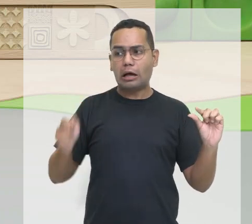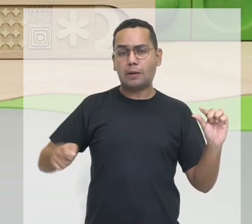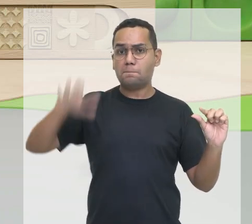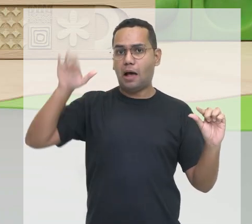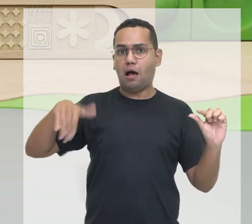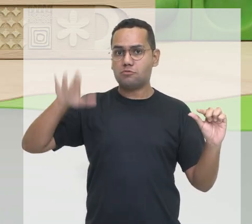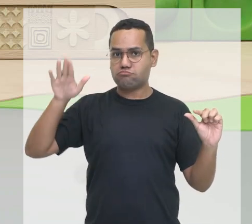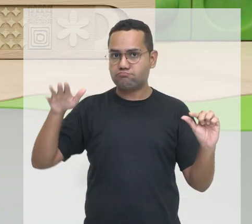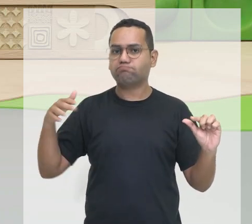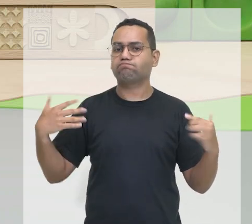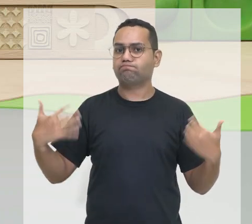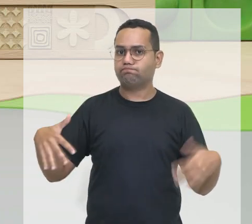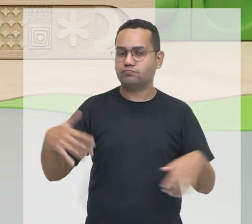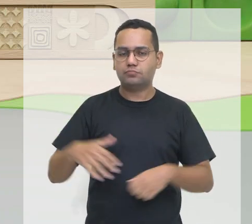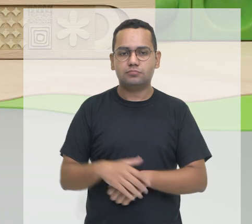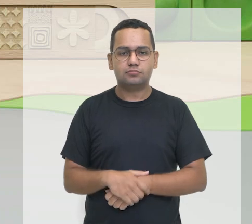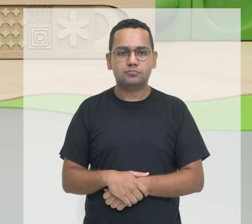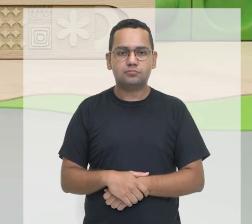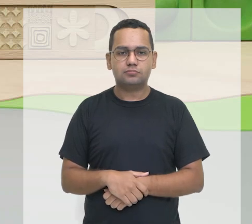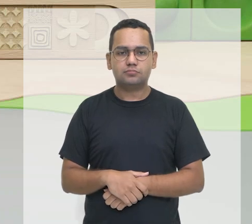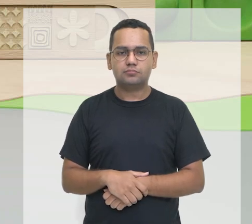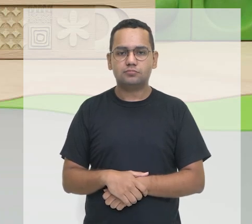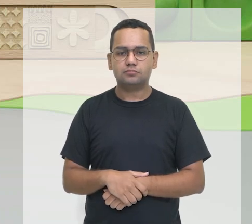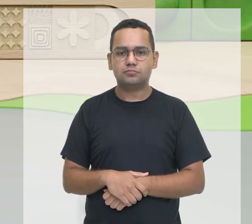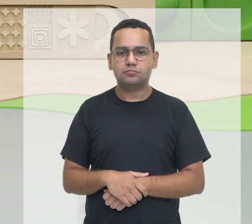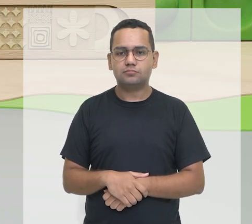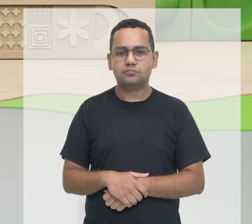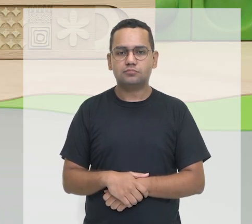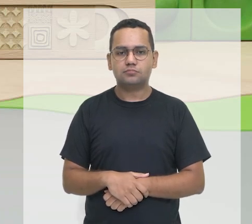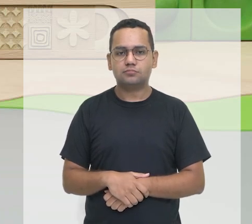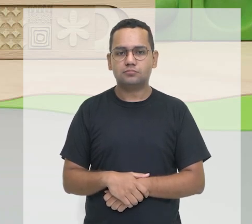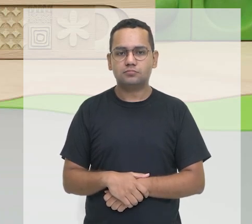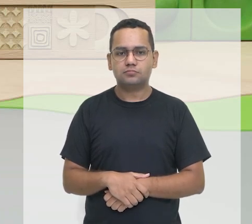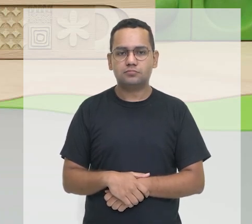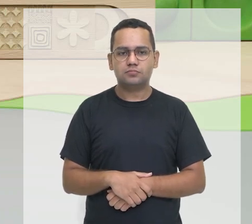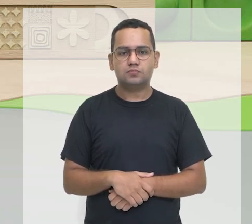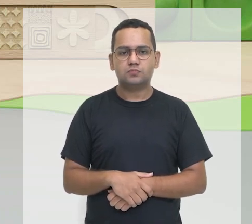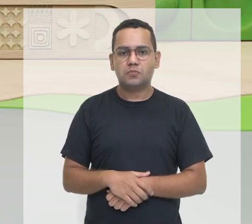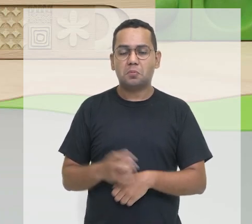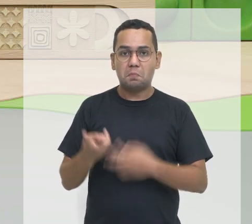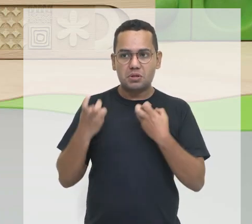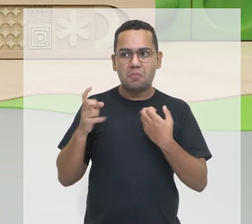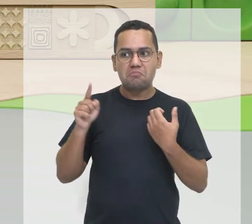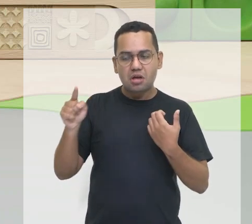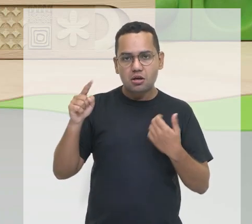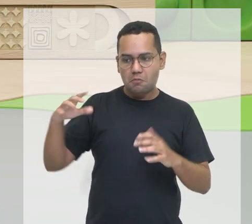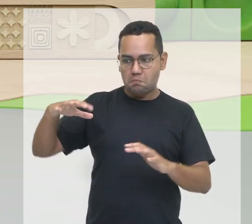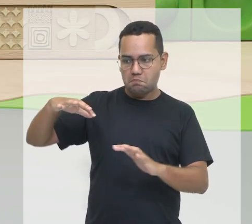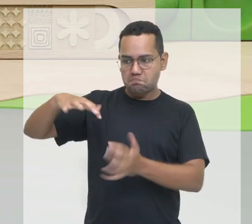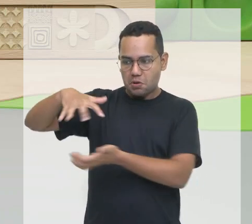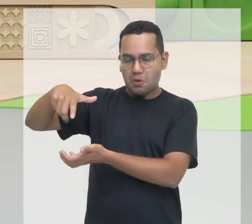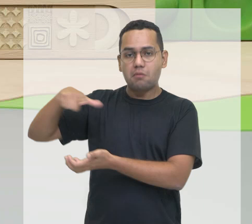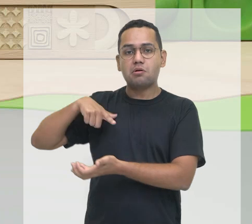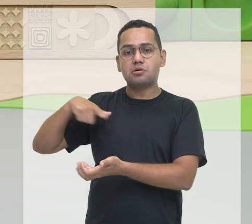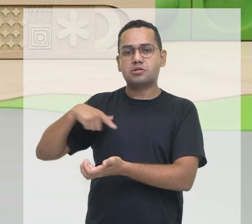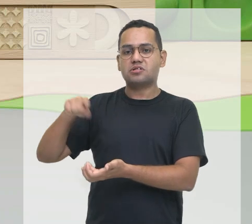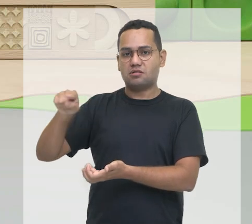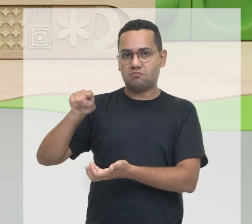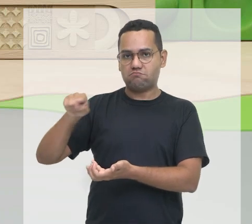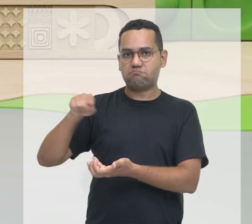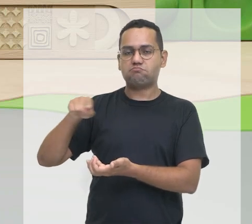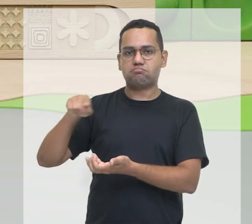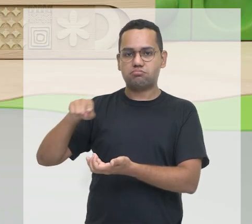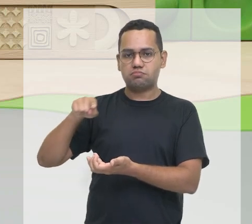seja algo muito menor. Só para nós termos ideia da dimensão do quão colossal e gigantesca são essas